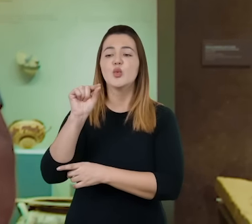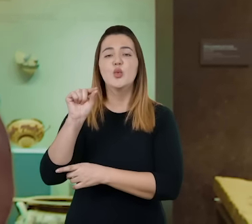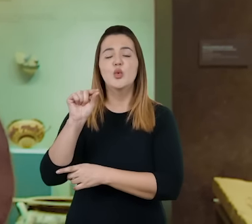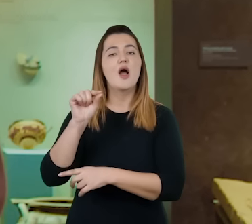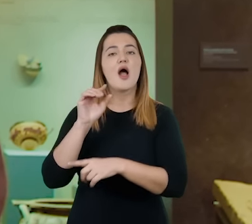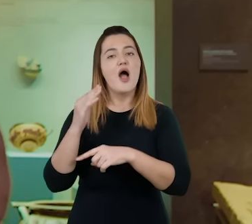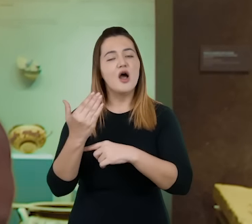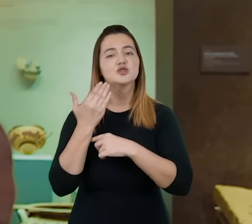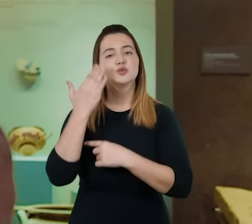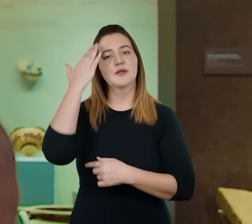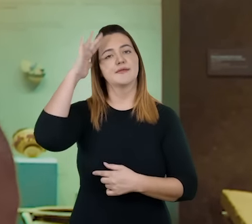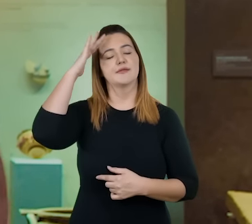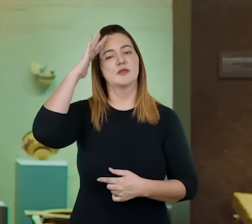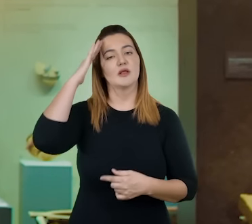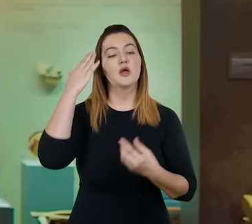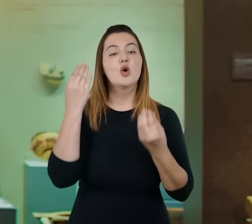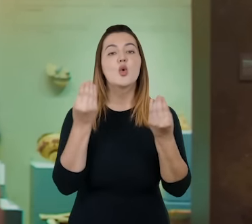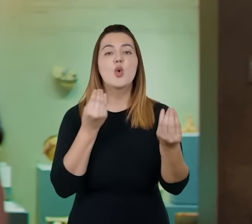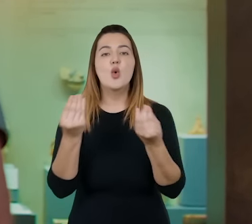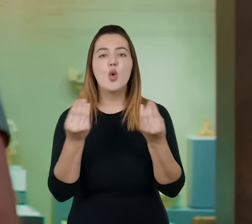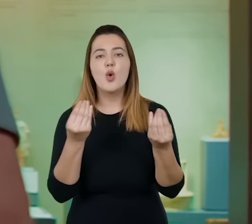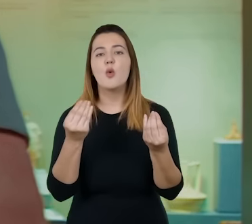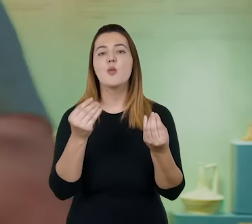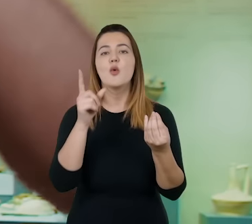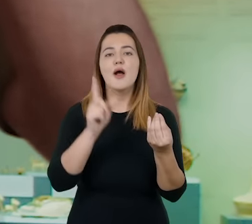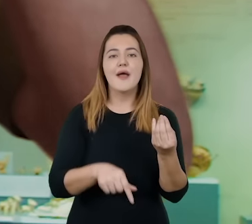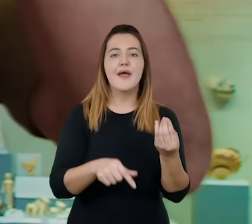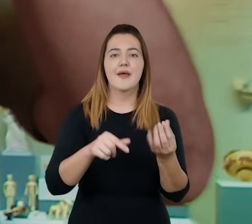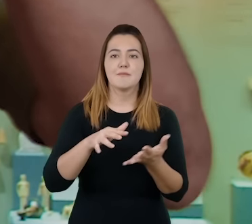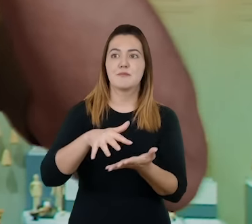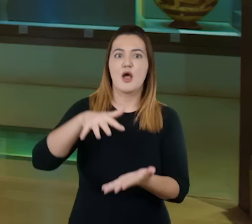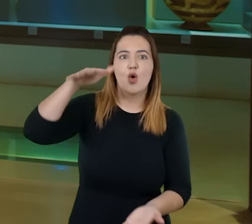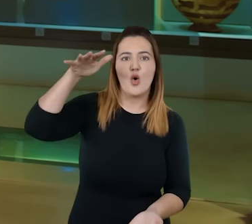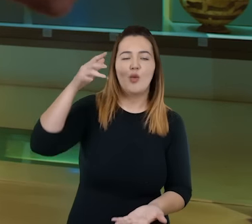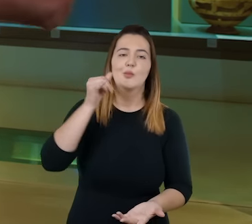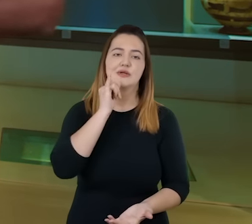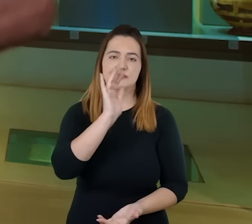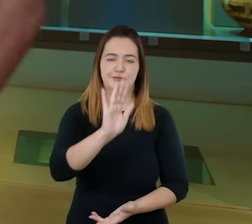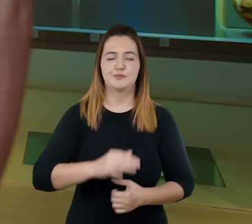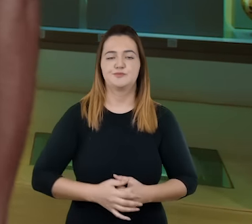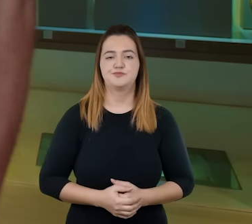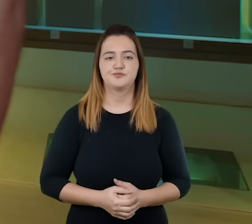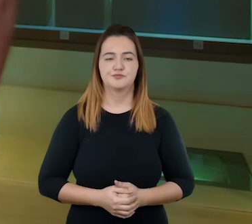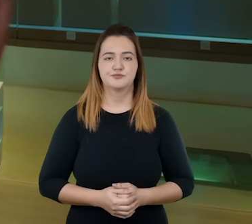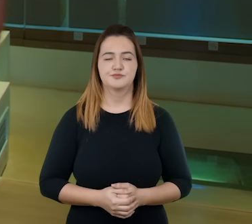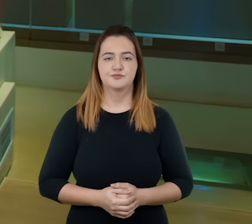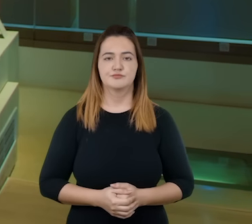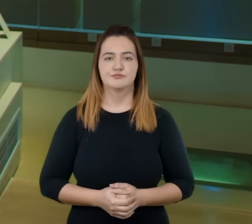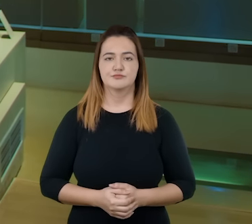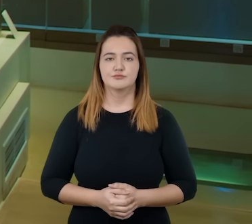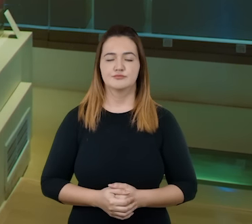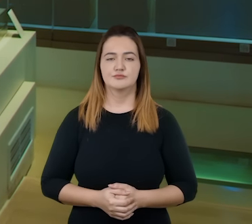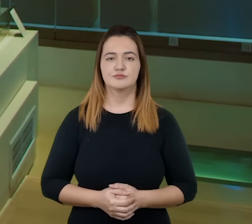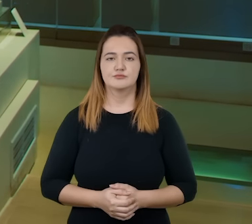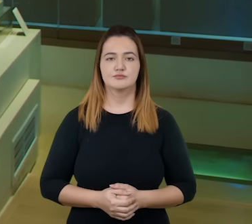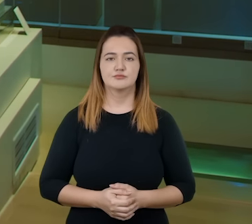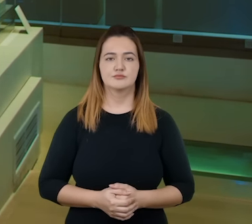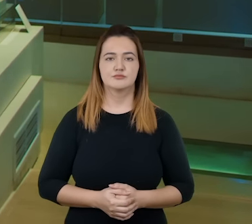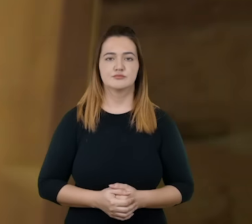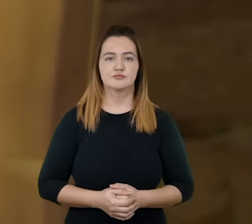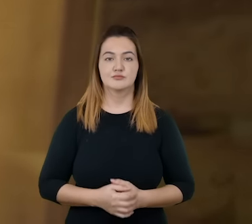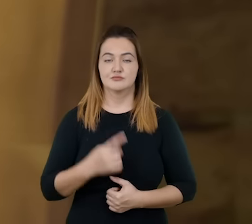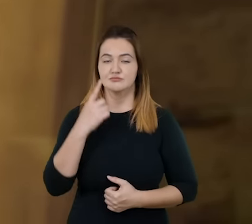primeiro lugar, a dar uma ideia de como seriam essas peças em tamanho natural. Por exemplo, aqui você tem uma miniatura de